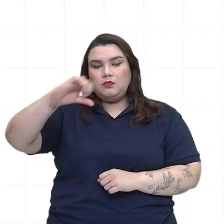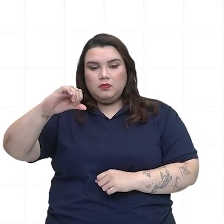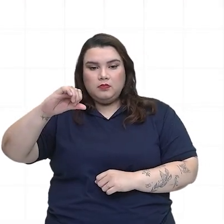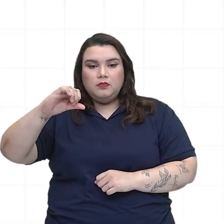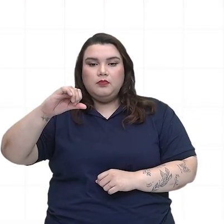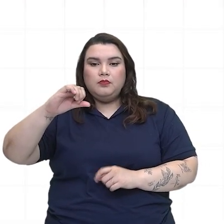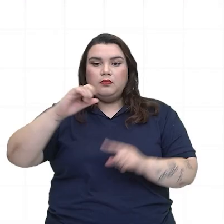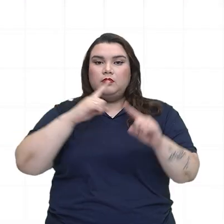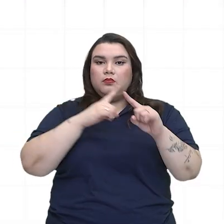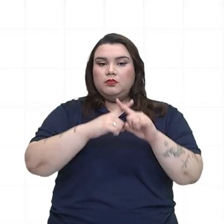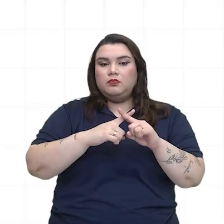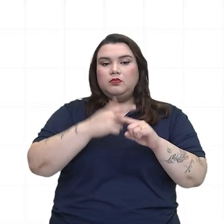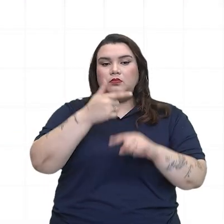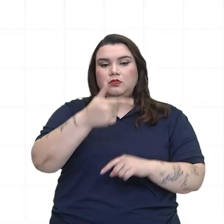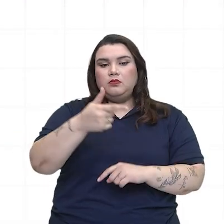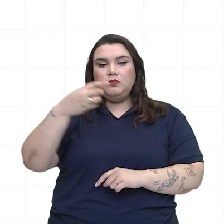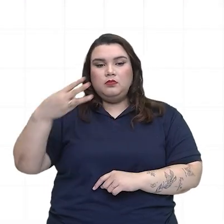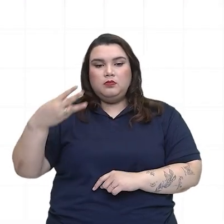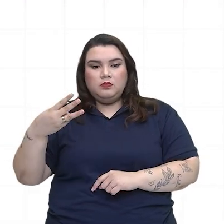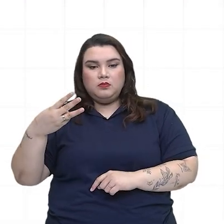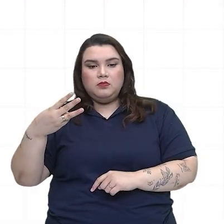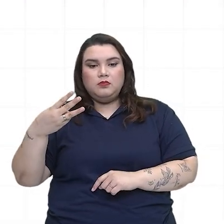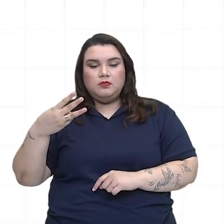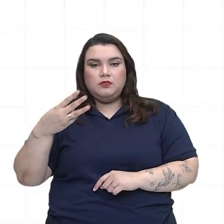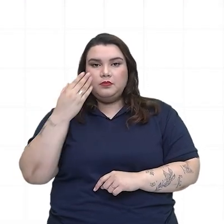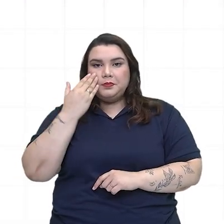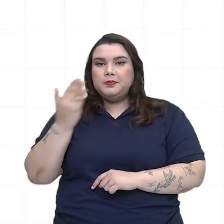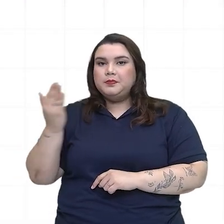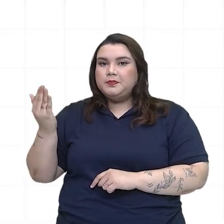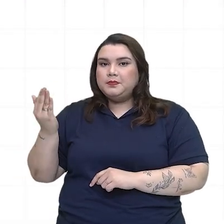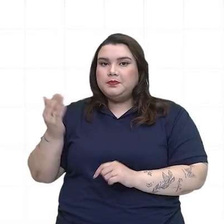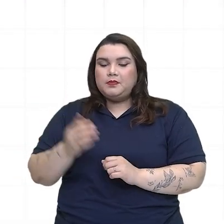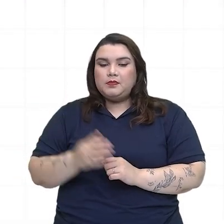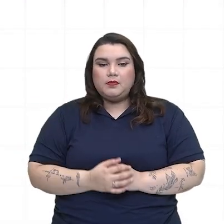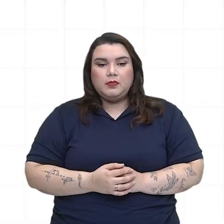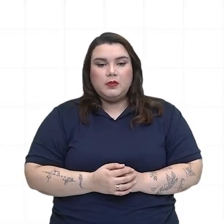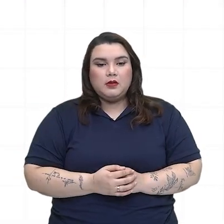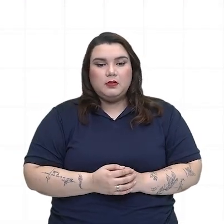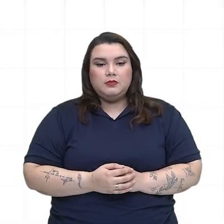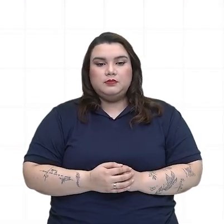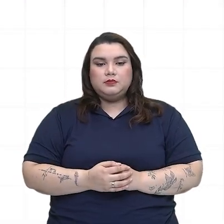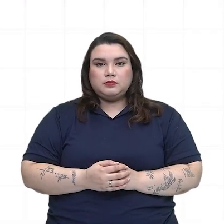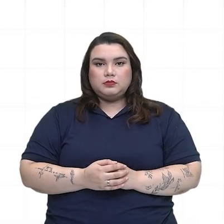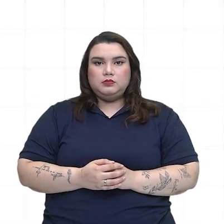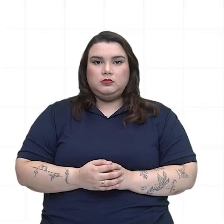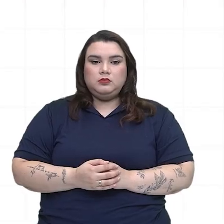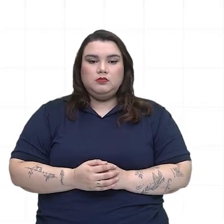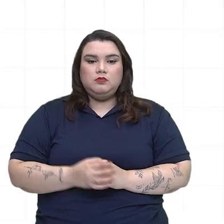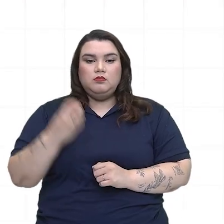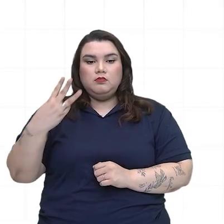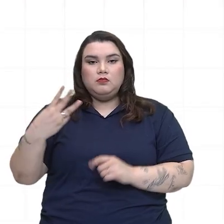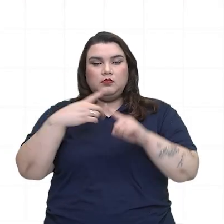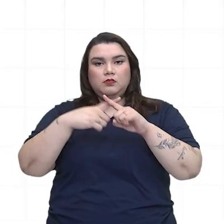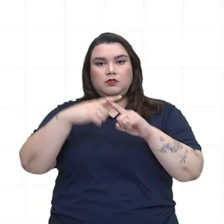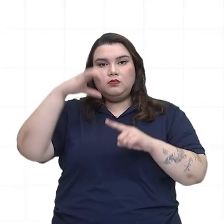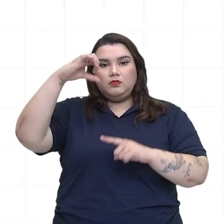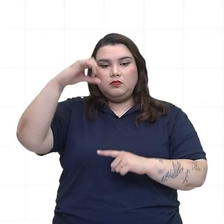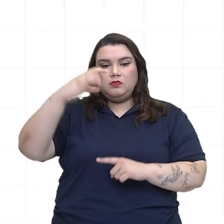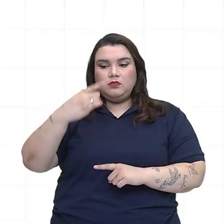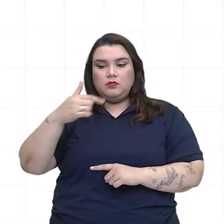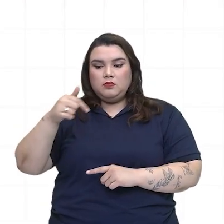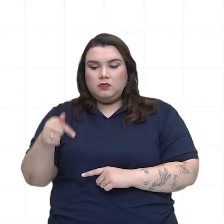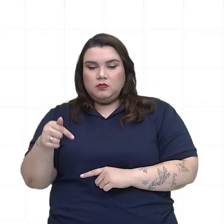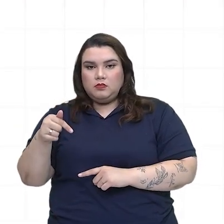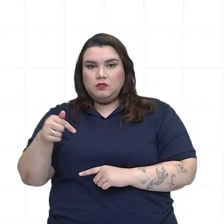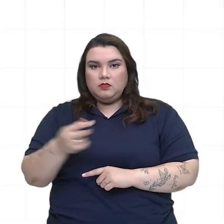529 vezes 23. E aí nós temos 3 vezes 9, 27,